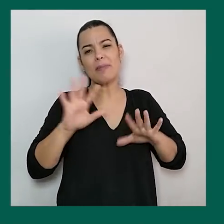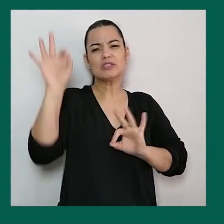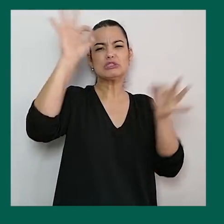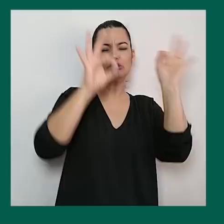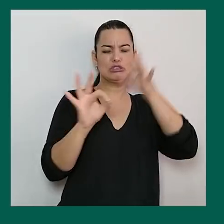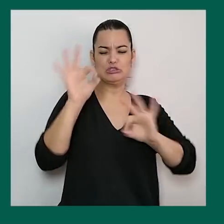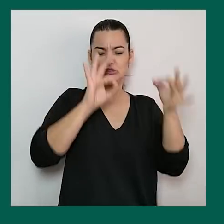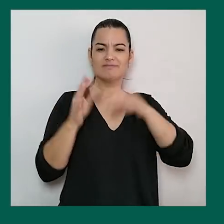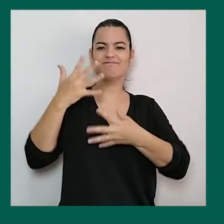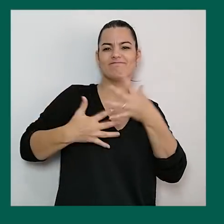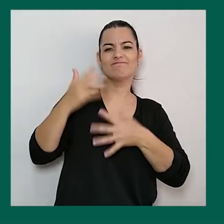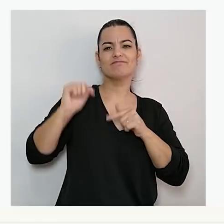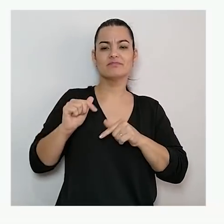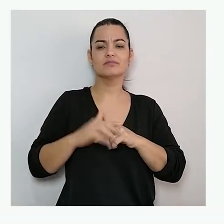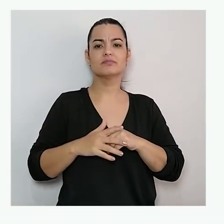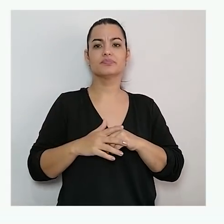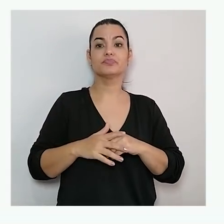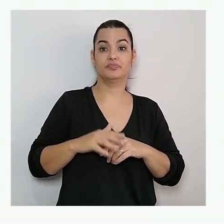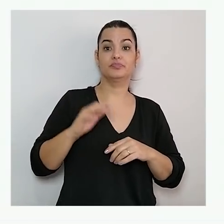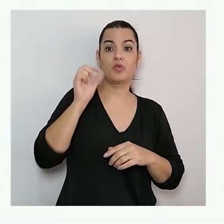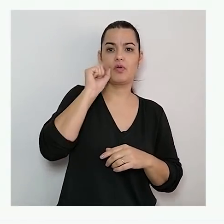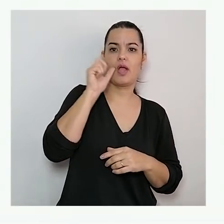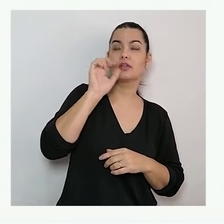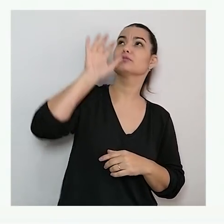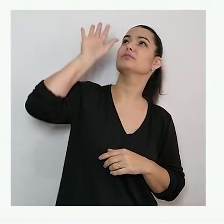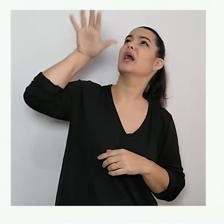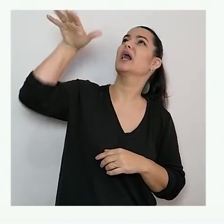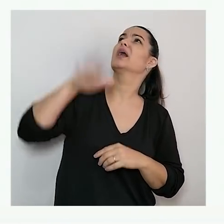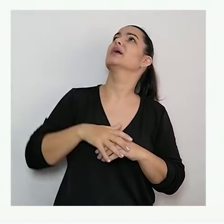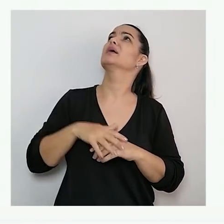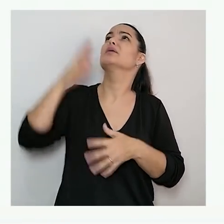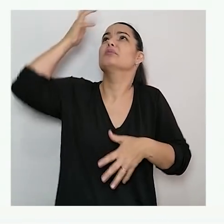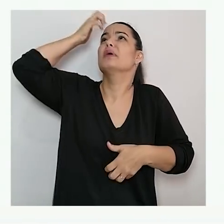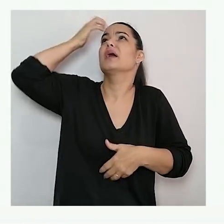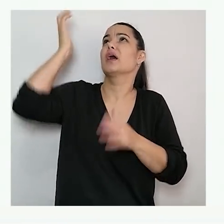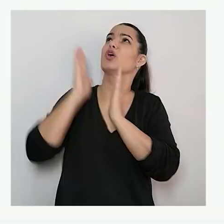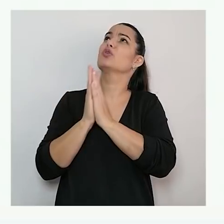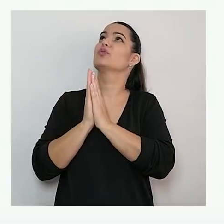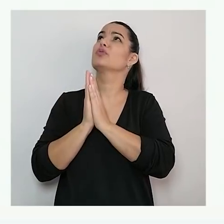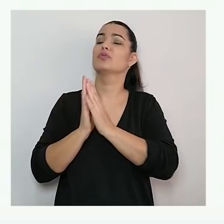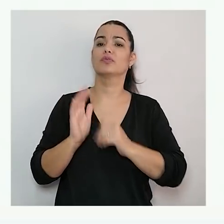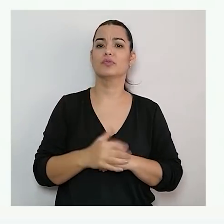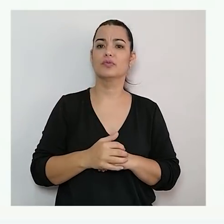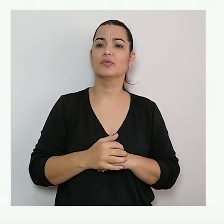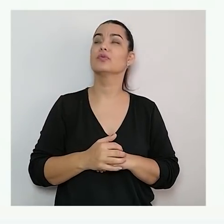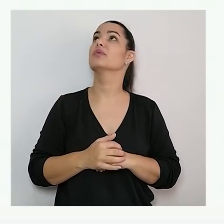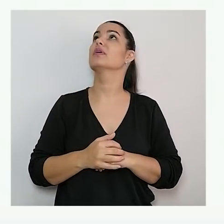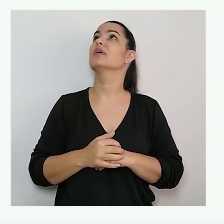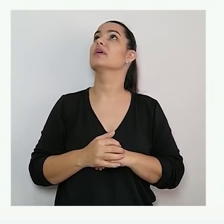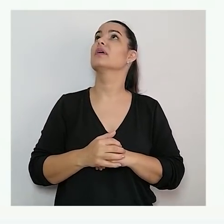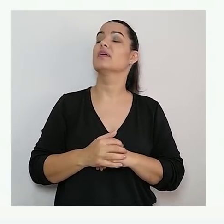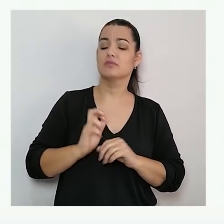dormir em paz. Ei, macaco! Gritou o gato do mato, ao ver um deles saltitando entre as